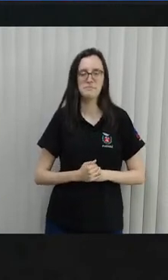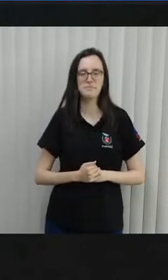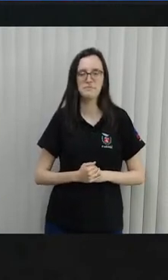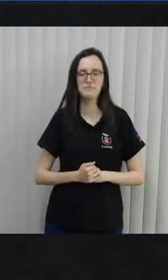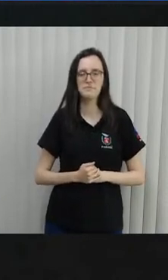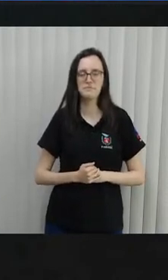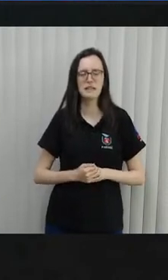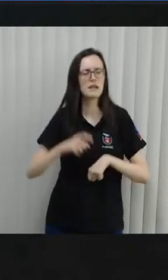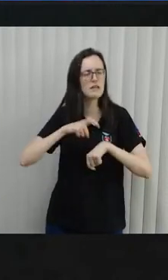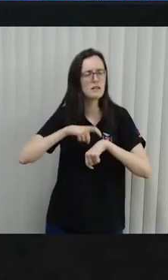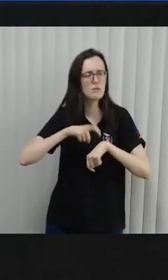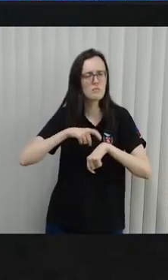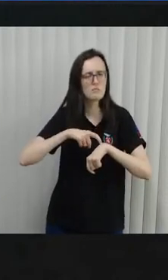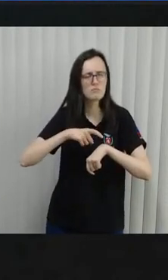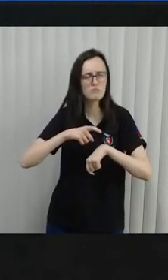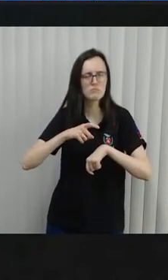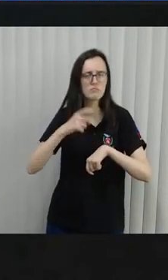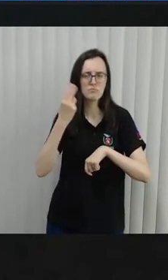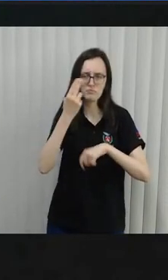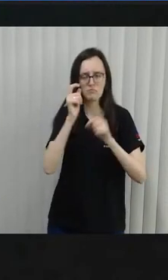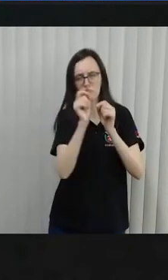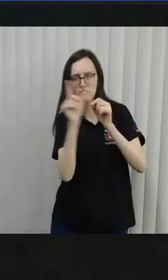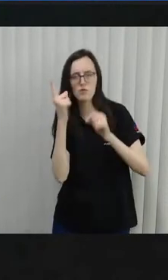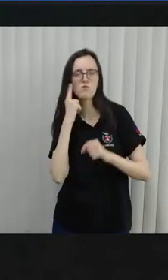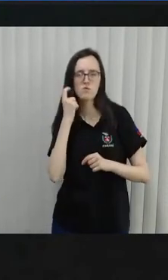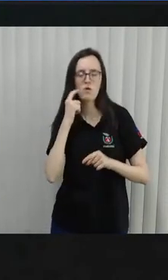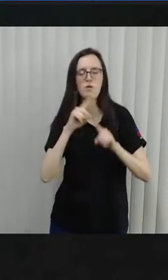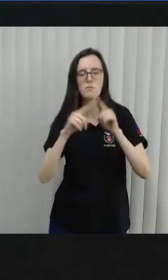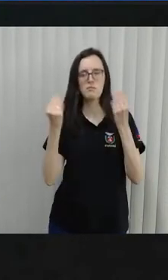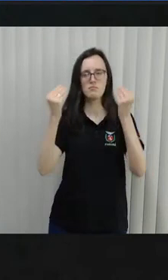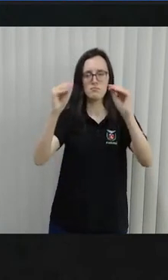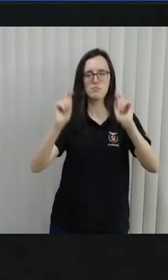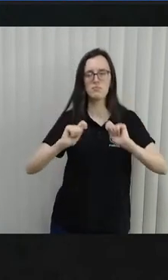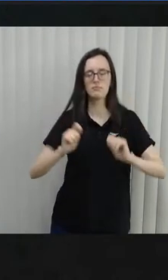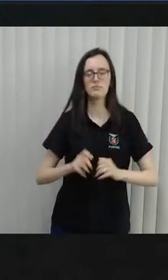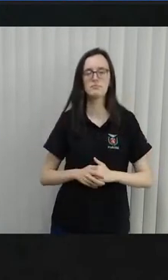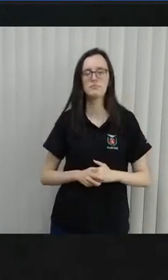E quando tem a colisão, vou colocar um som também, tá? Efeito.